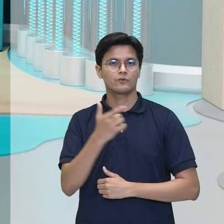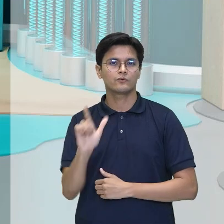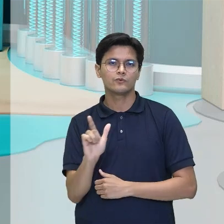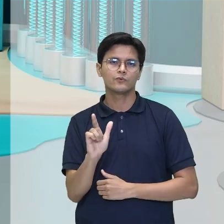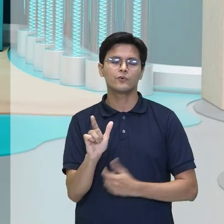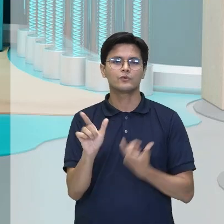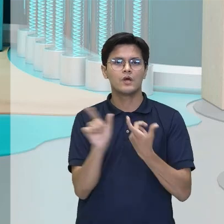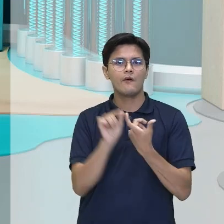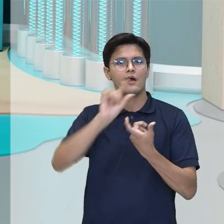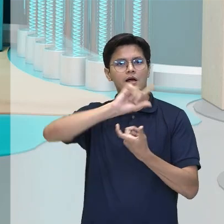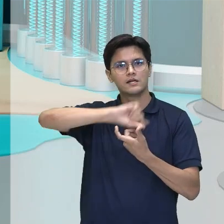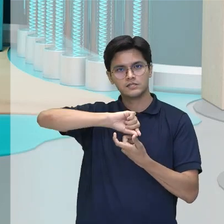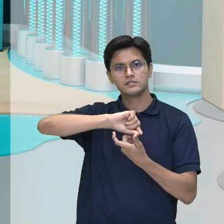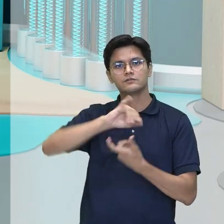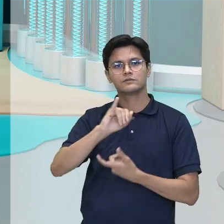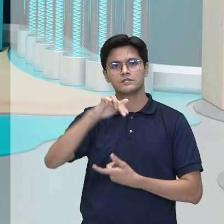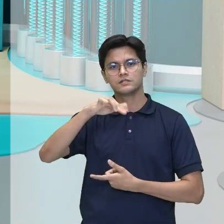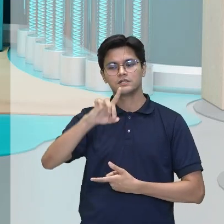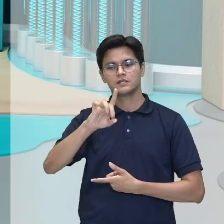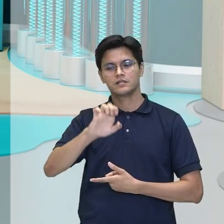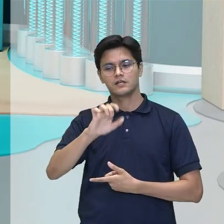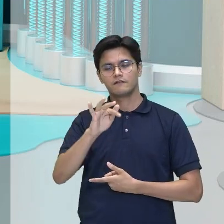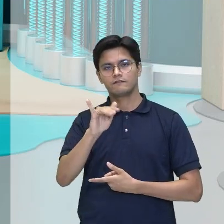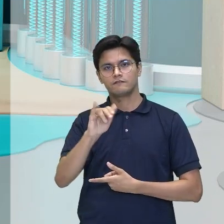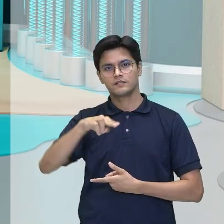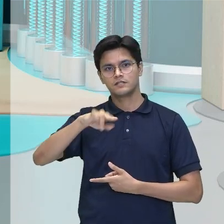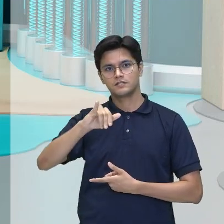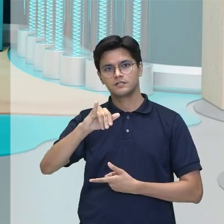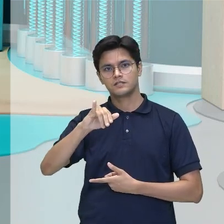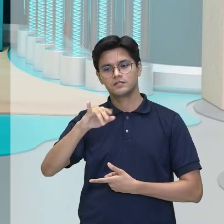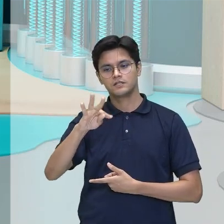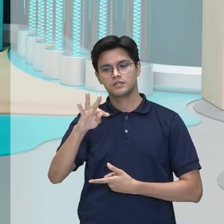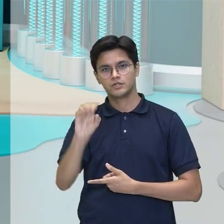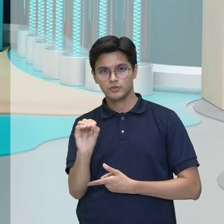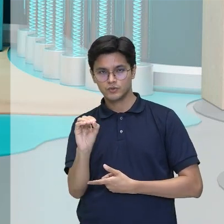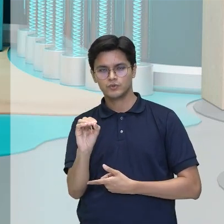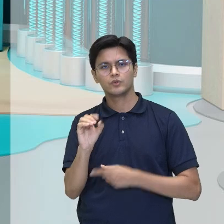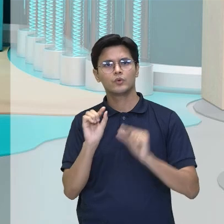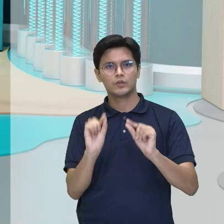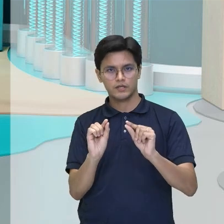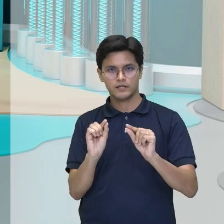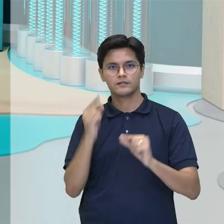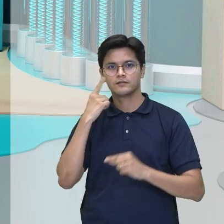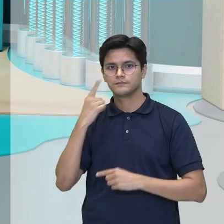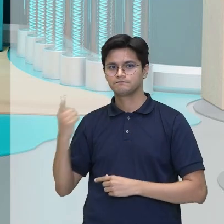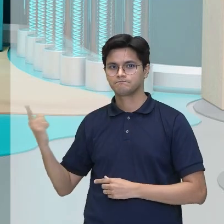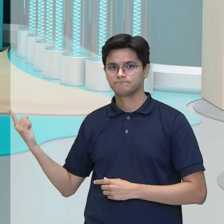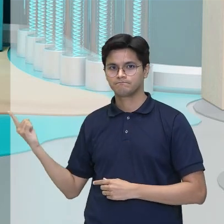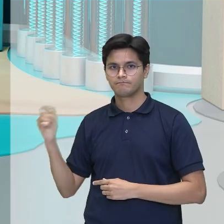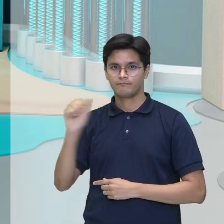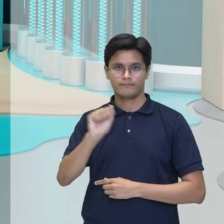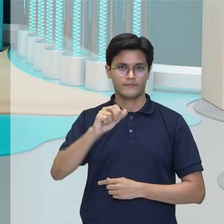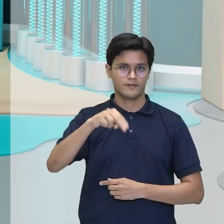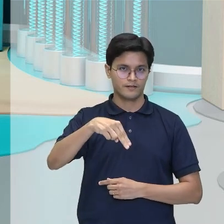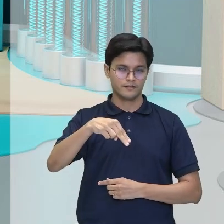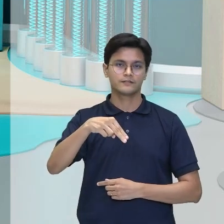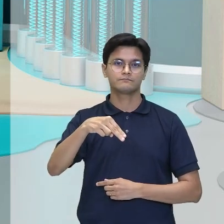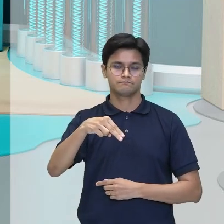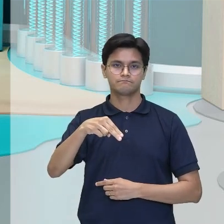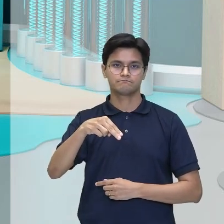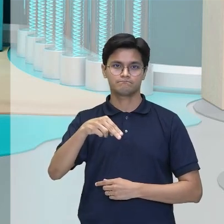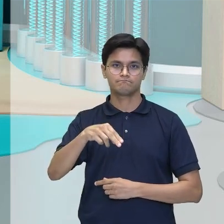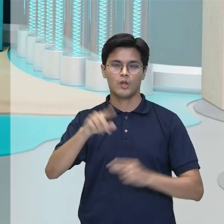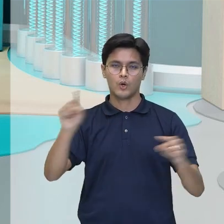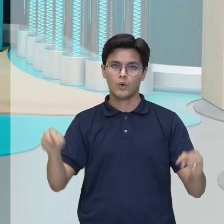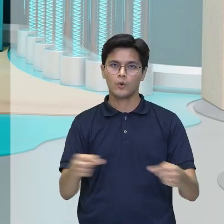indefinido é o an. Esse an é usado antes de palavras que iniciam com som de vogal.